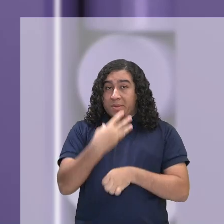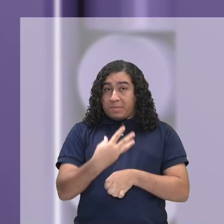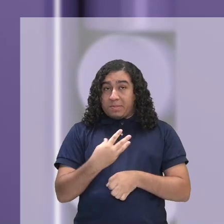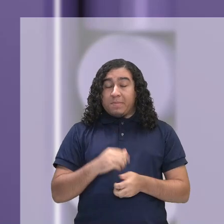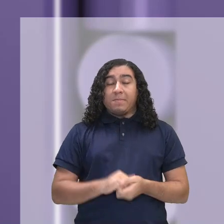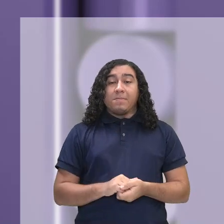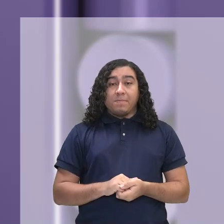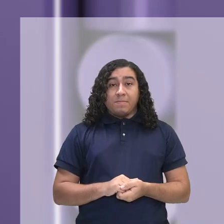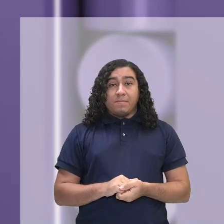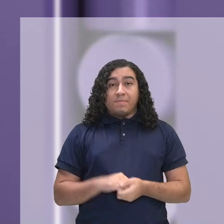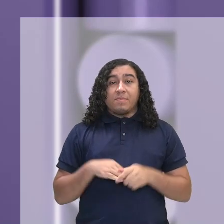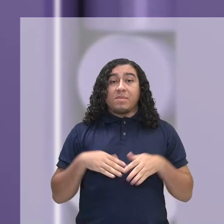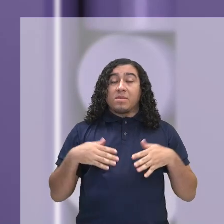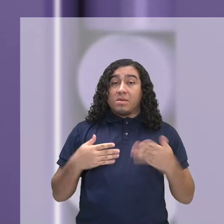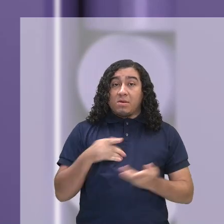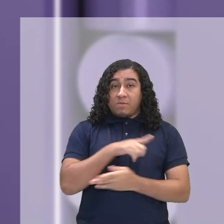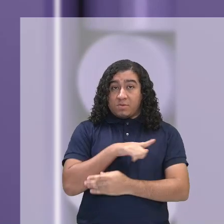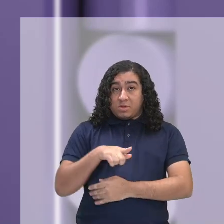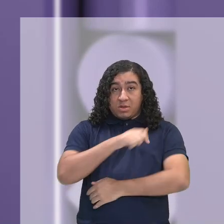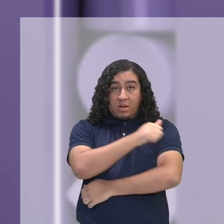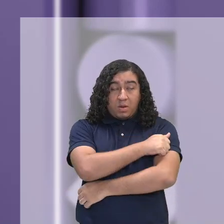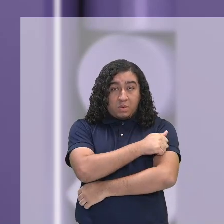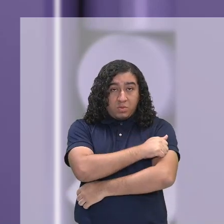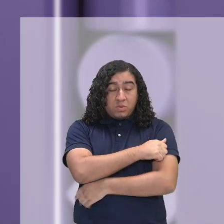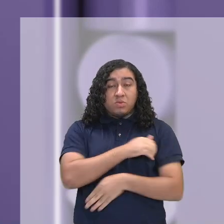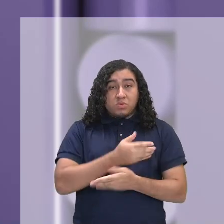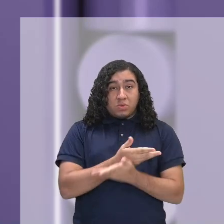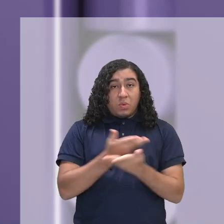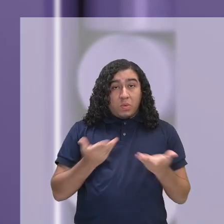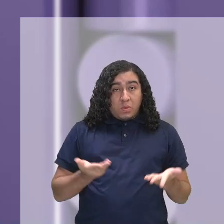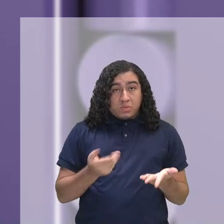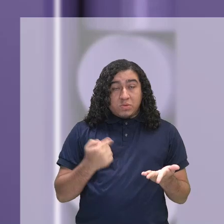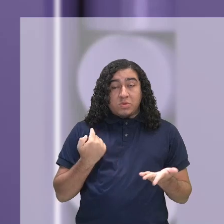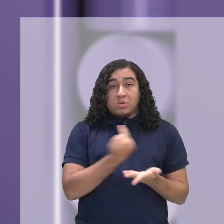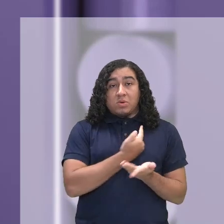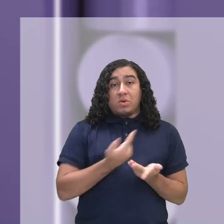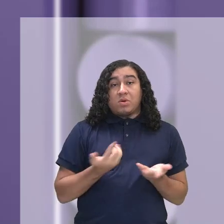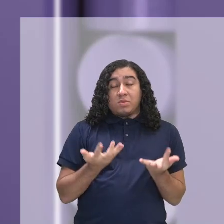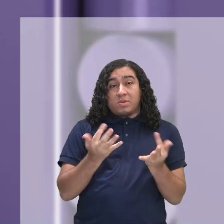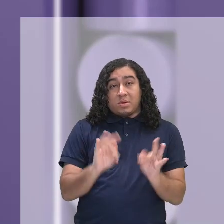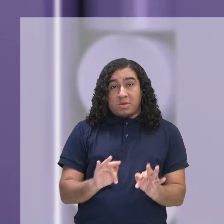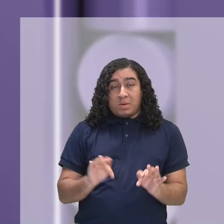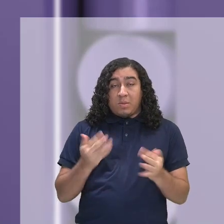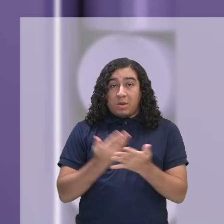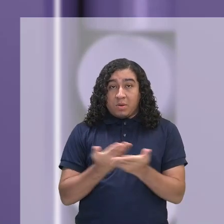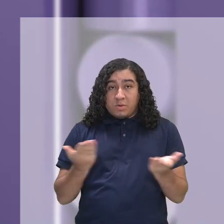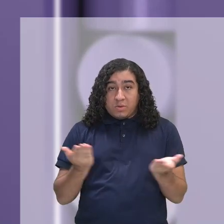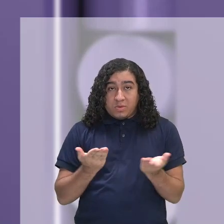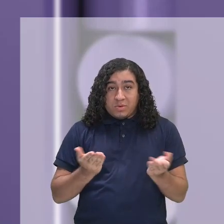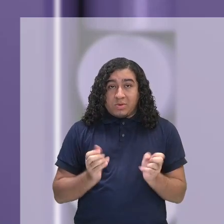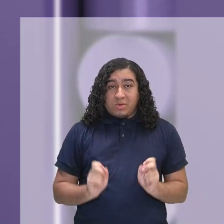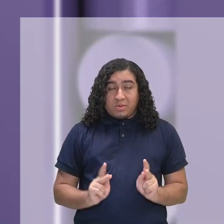Então, caros alunos, caras alunas, nós ficamos por aqui nesta